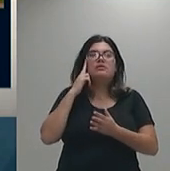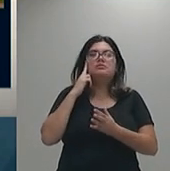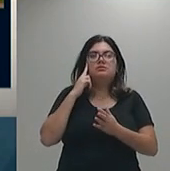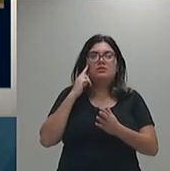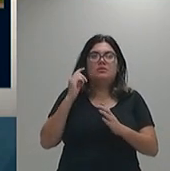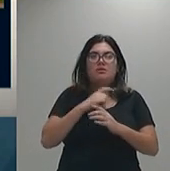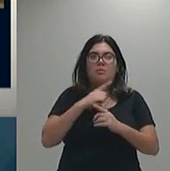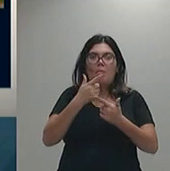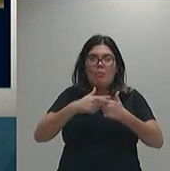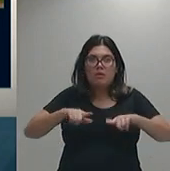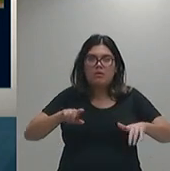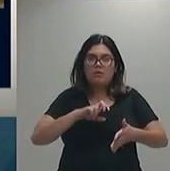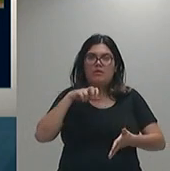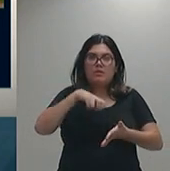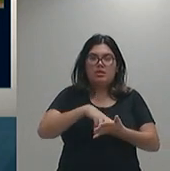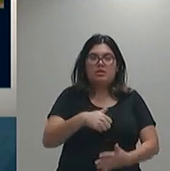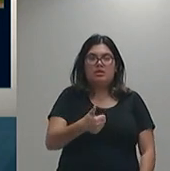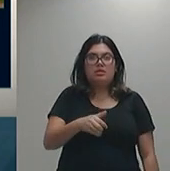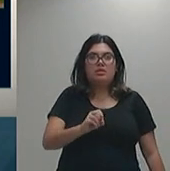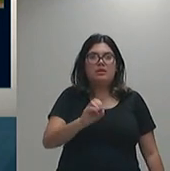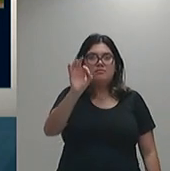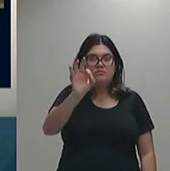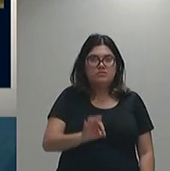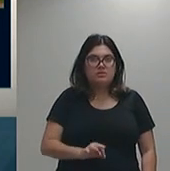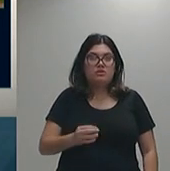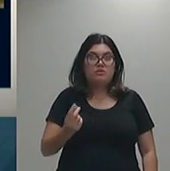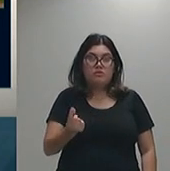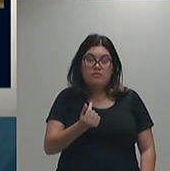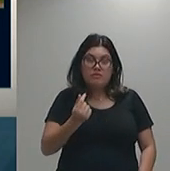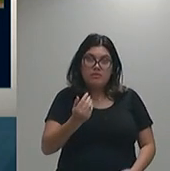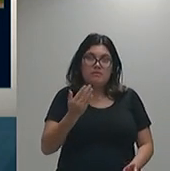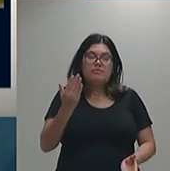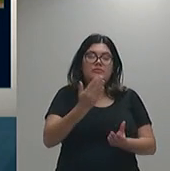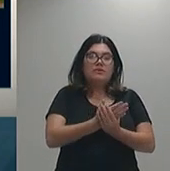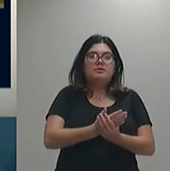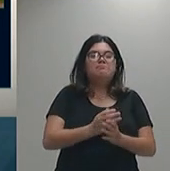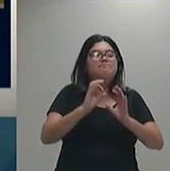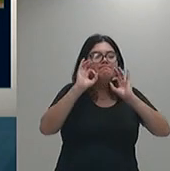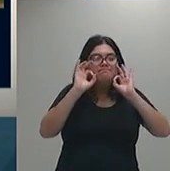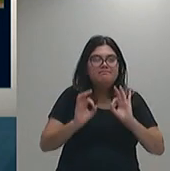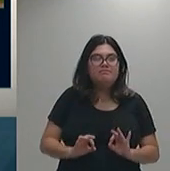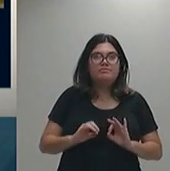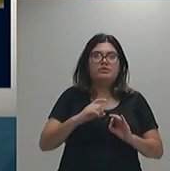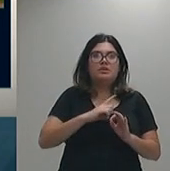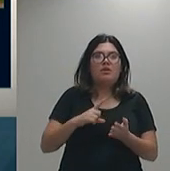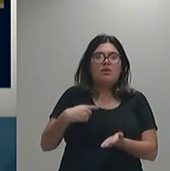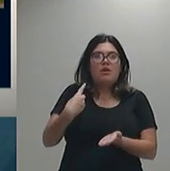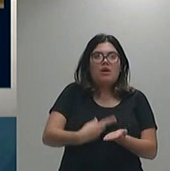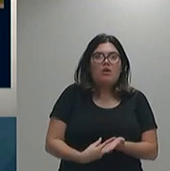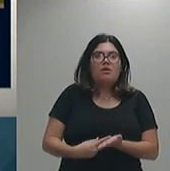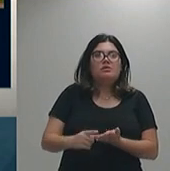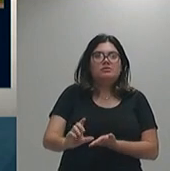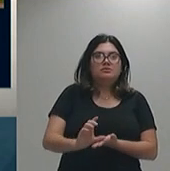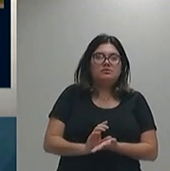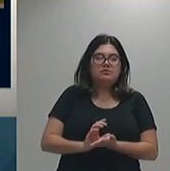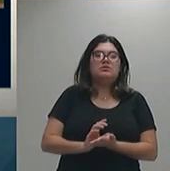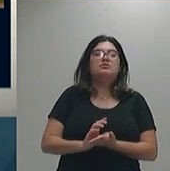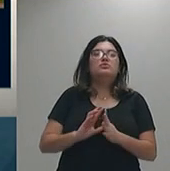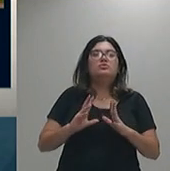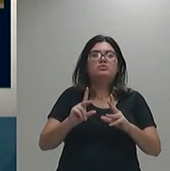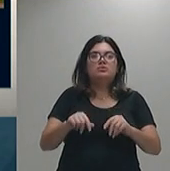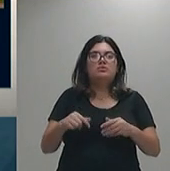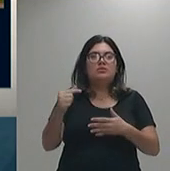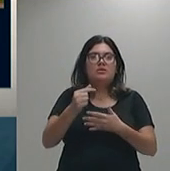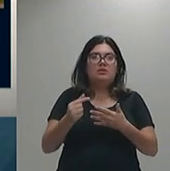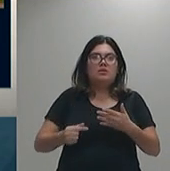em 10 por cento sobre o valor da causa exatamente como o acórdão rescindendo tudo isso sobre a este